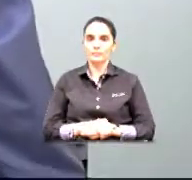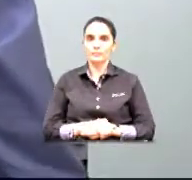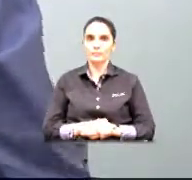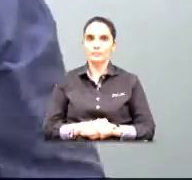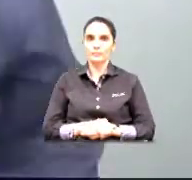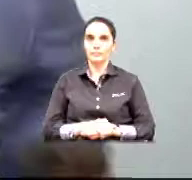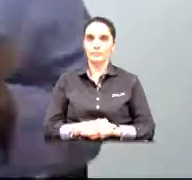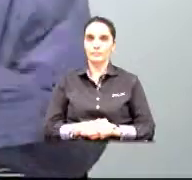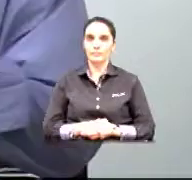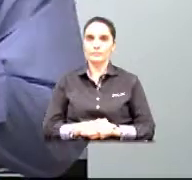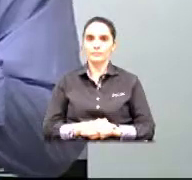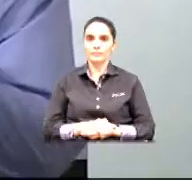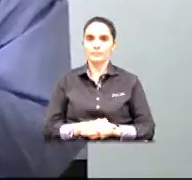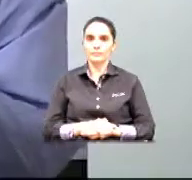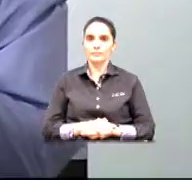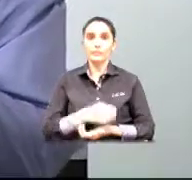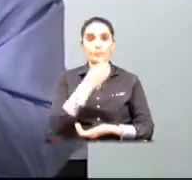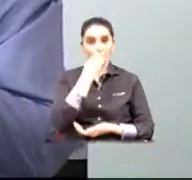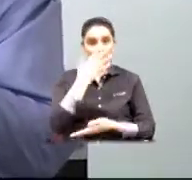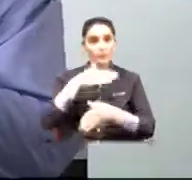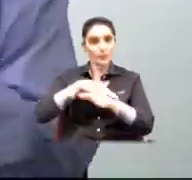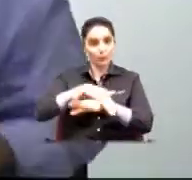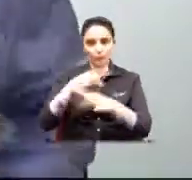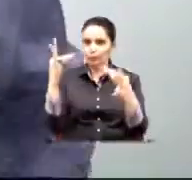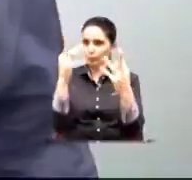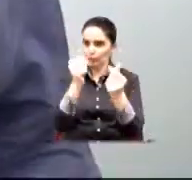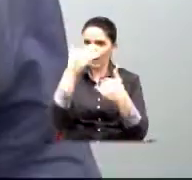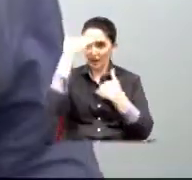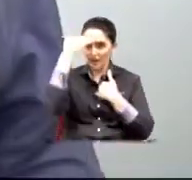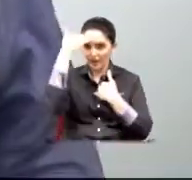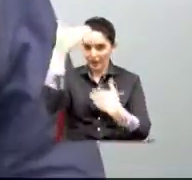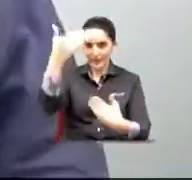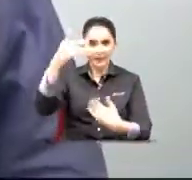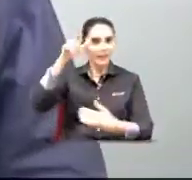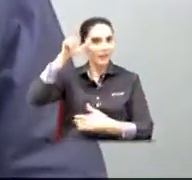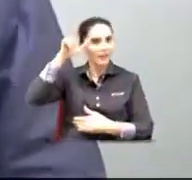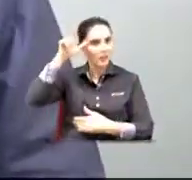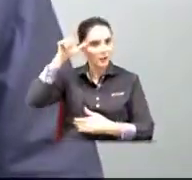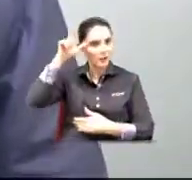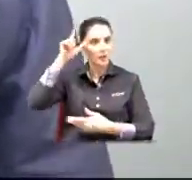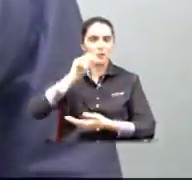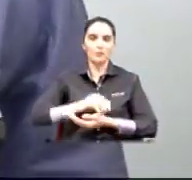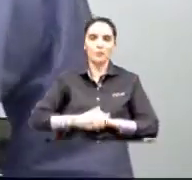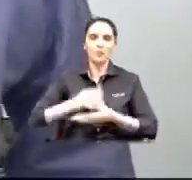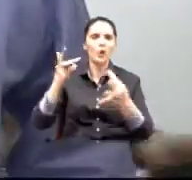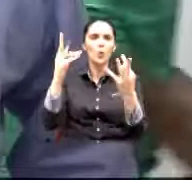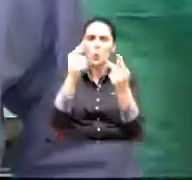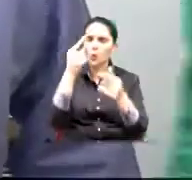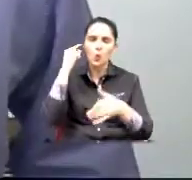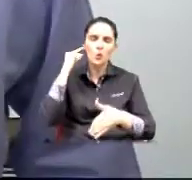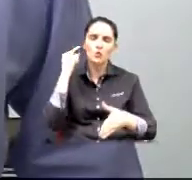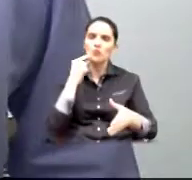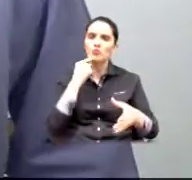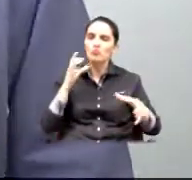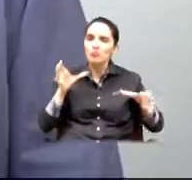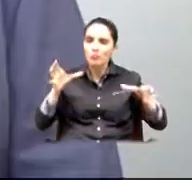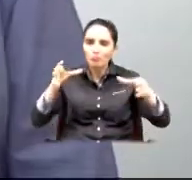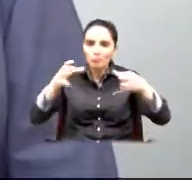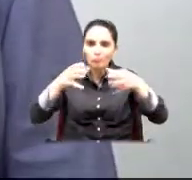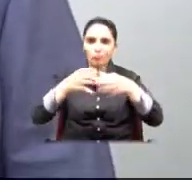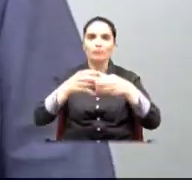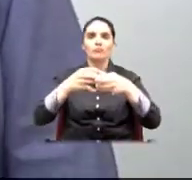Pode falar. Boa noite a todos. Agradecer a presença da Lívia aqui e de todo esse pessoal que,